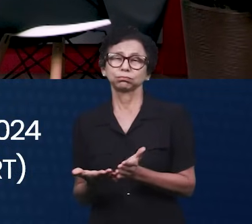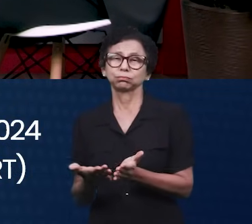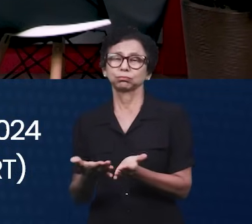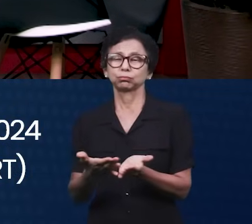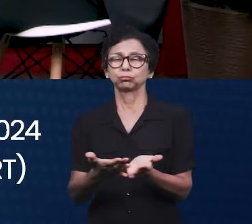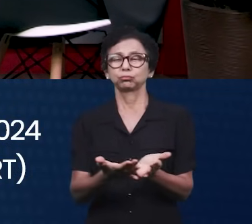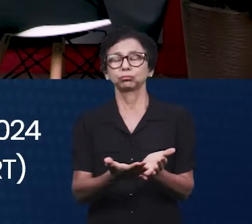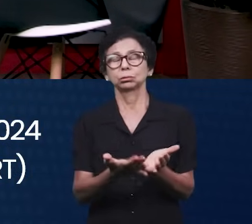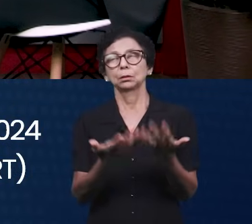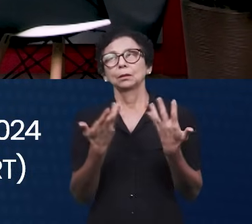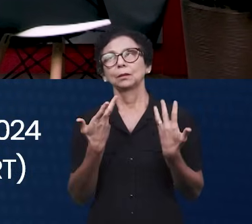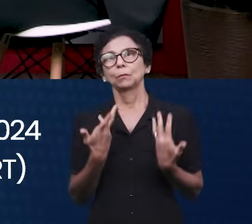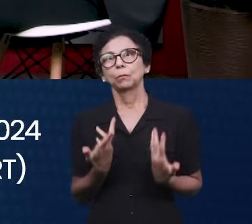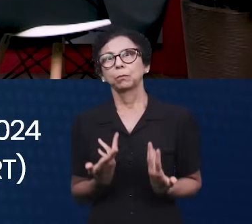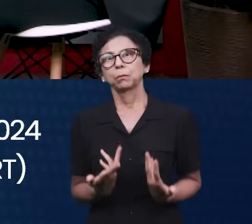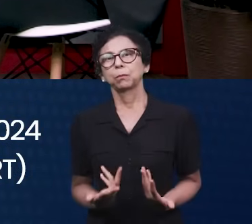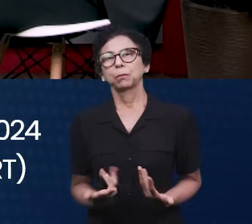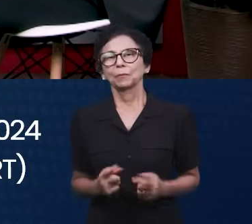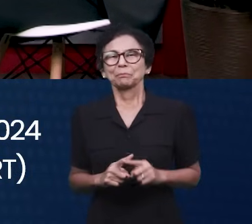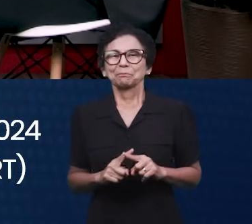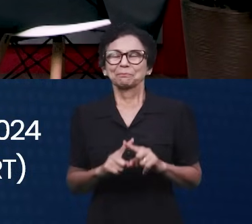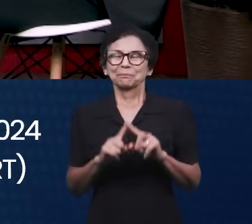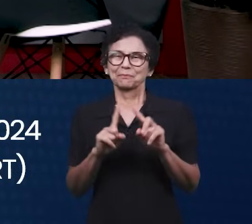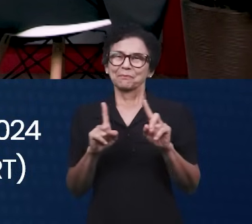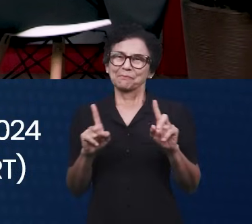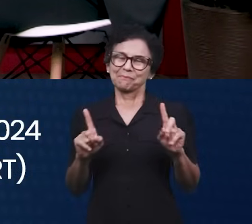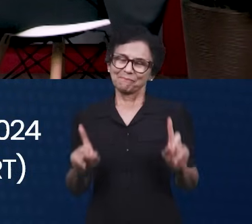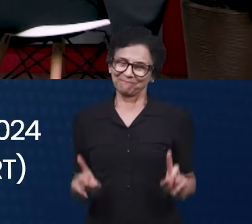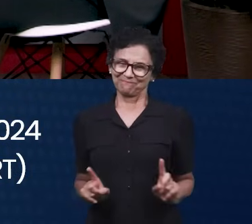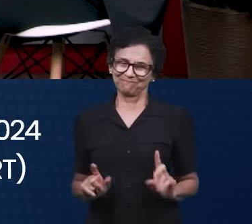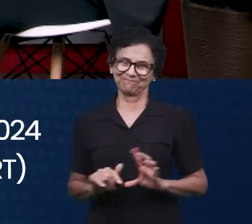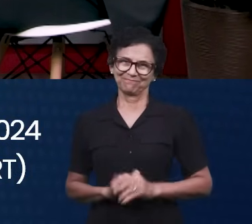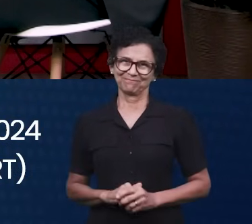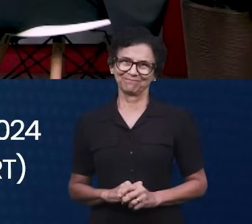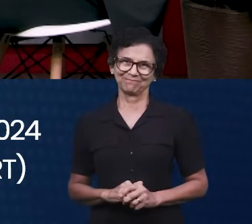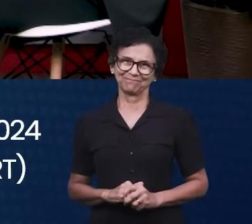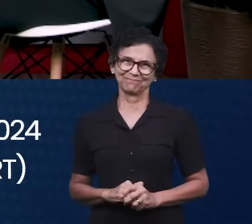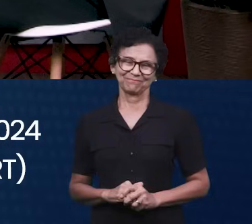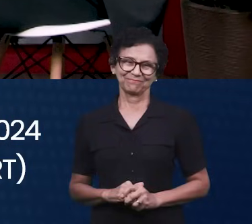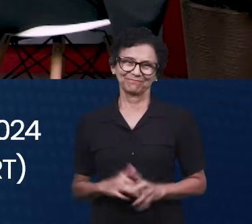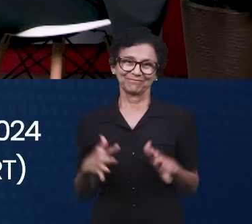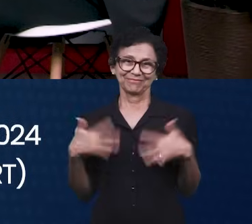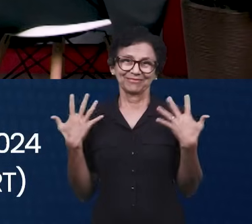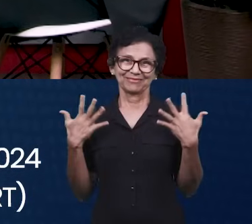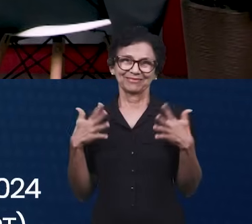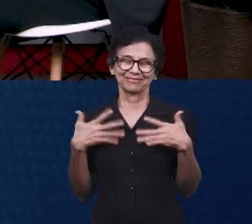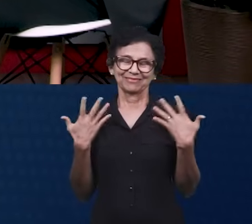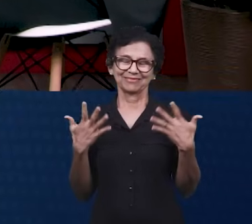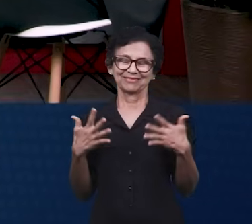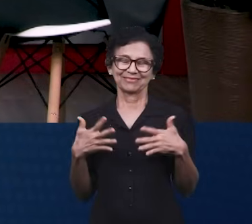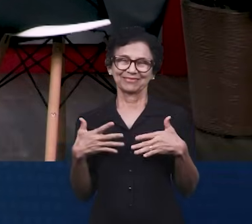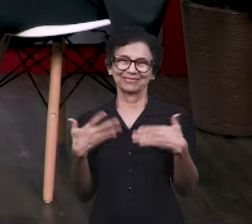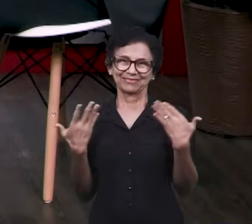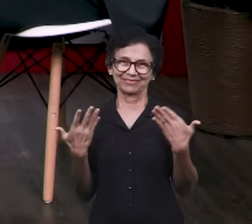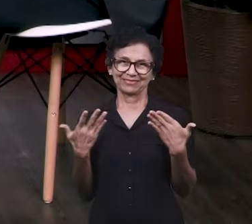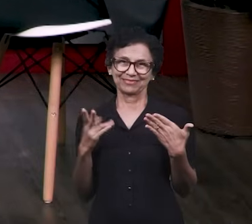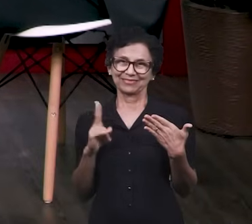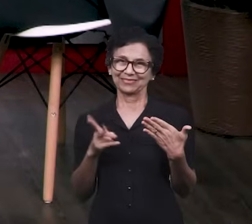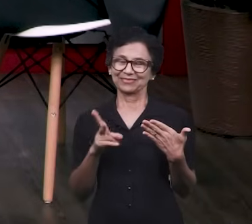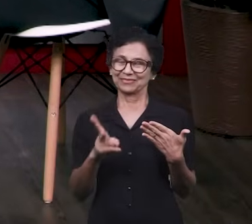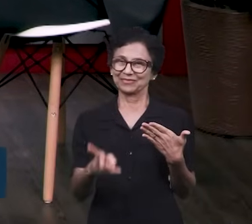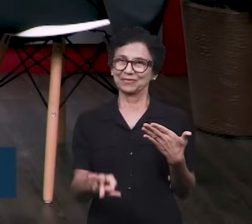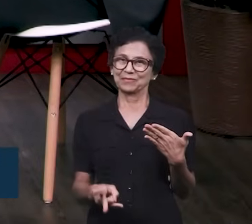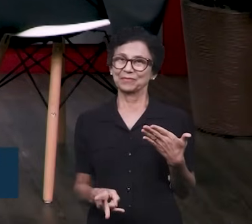mas não tirou a alegria e o comprometimento de todos aqueles envolvidos,